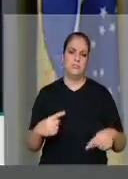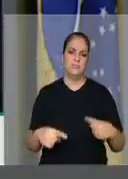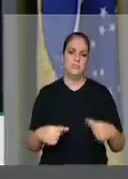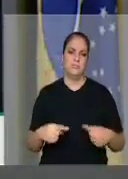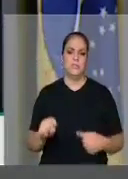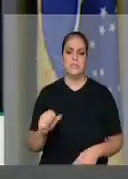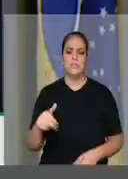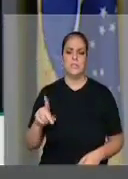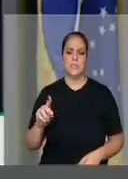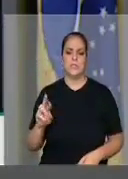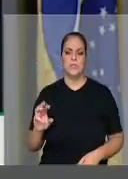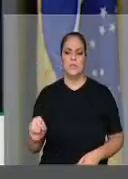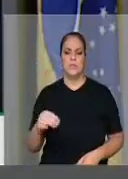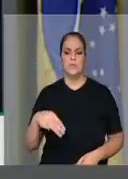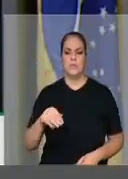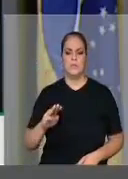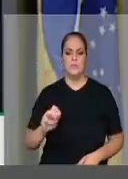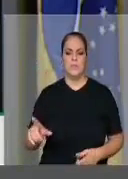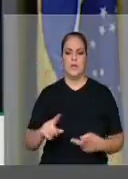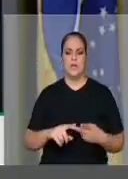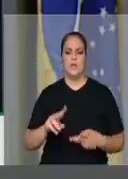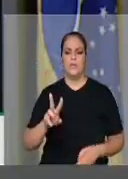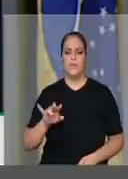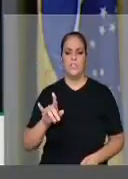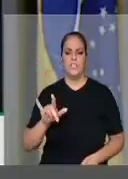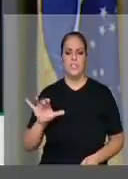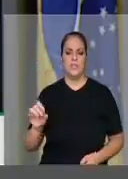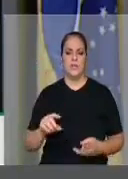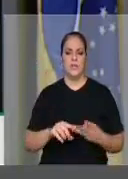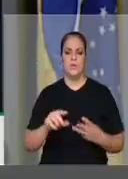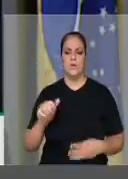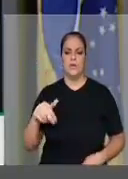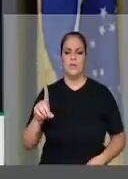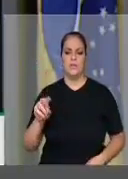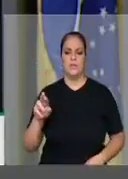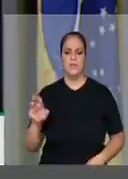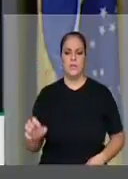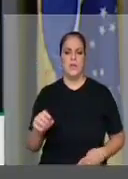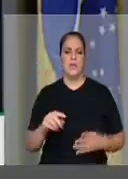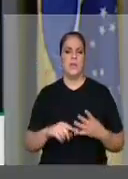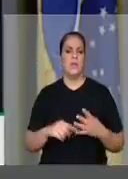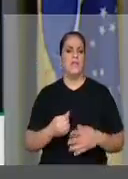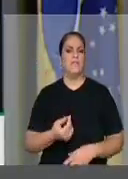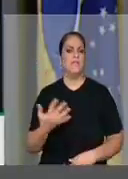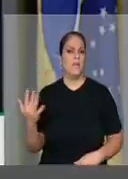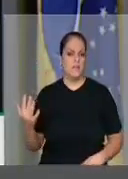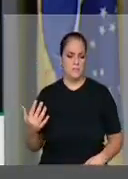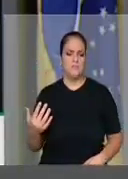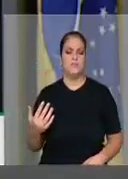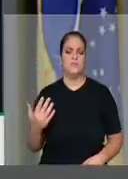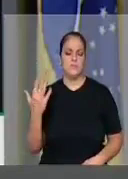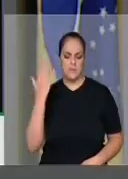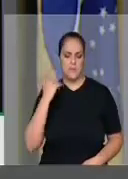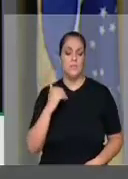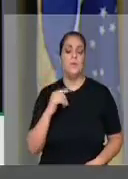no Sandro Mabel, no Virgílio Guimarães e no André, que também estava encaminhando a